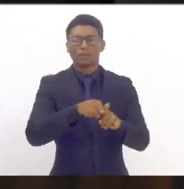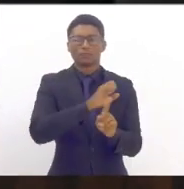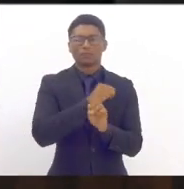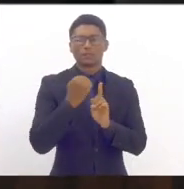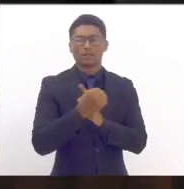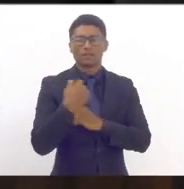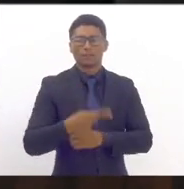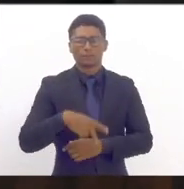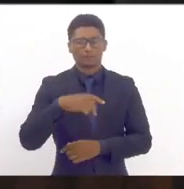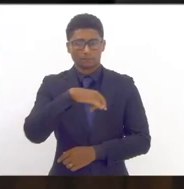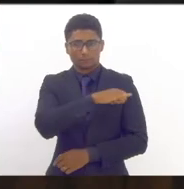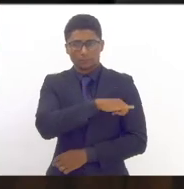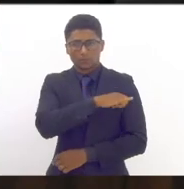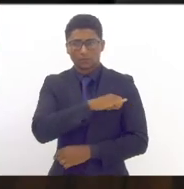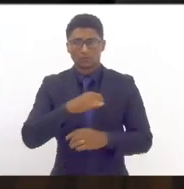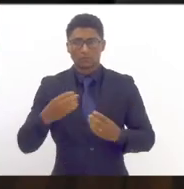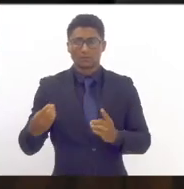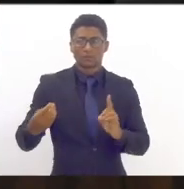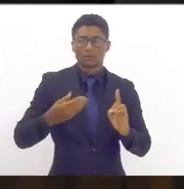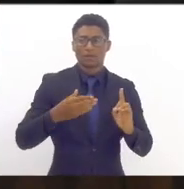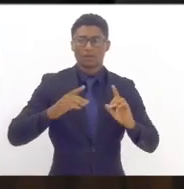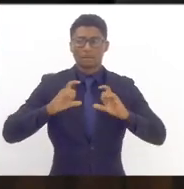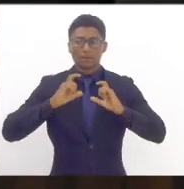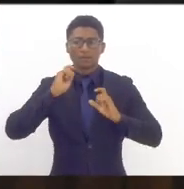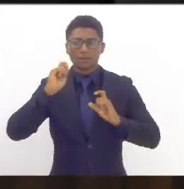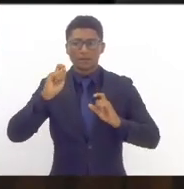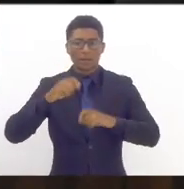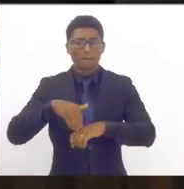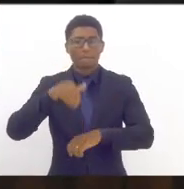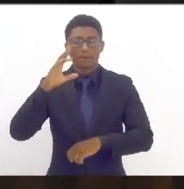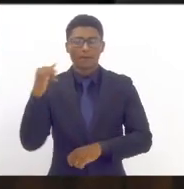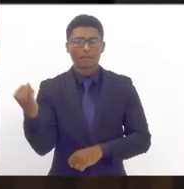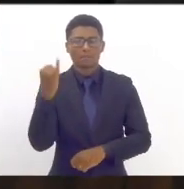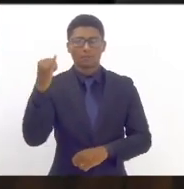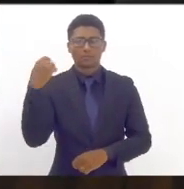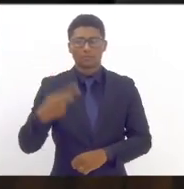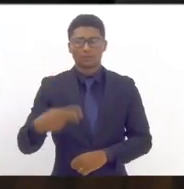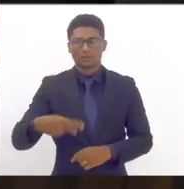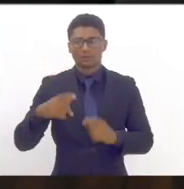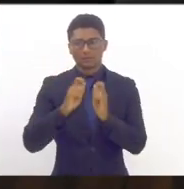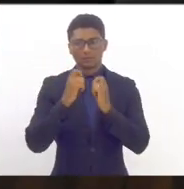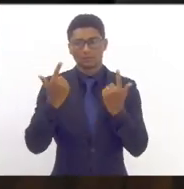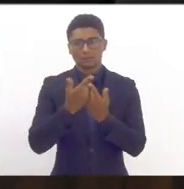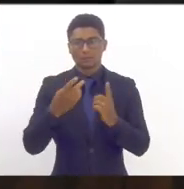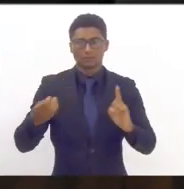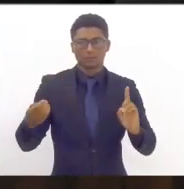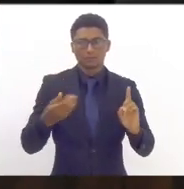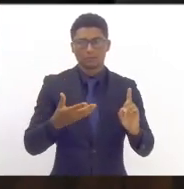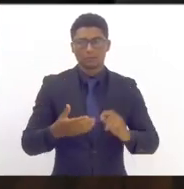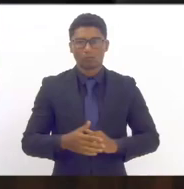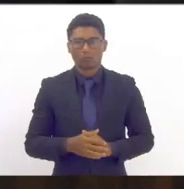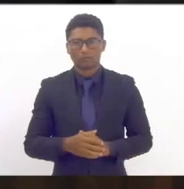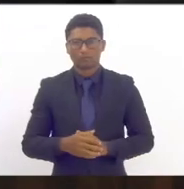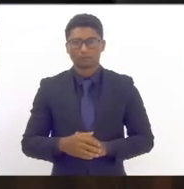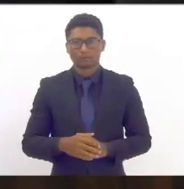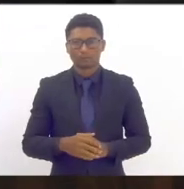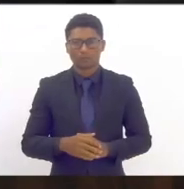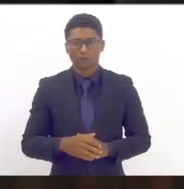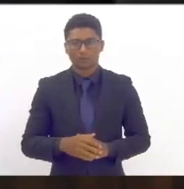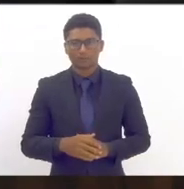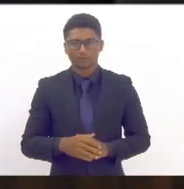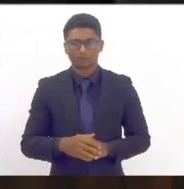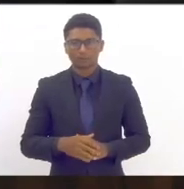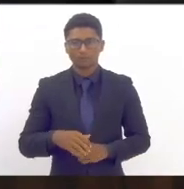fluminense, entregando a ele a medalha Tiradentes, a maior honra da Assembleia Legislativa do Estado do Rio de Janeiro. Mas mais que isso, mais do que